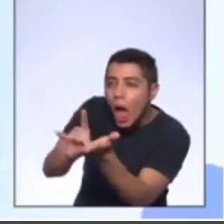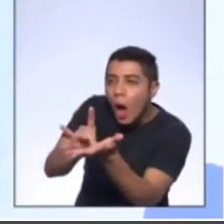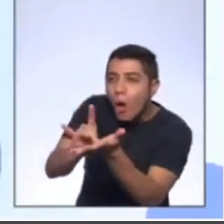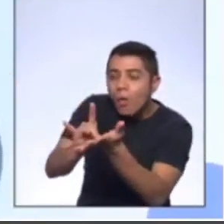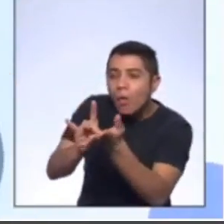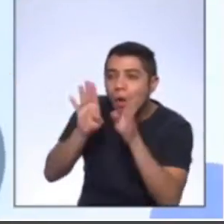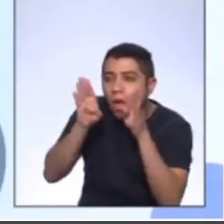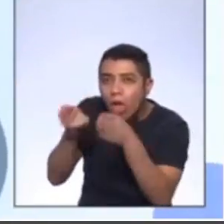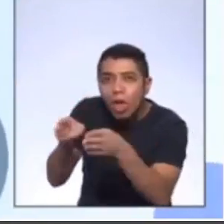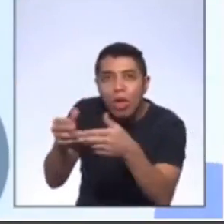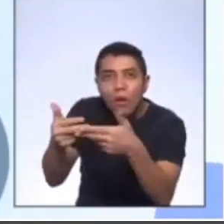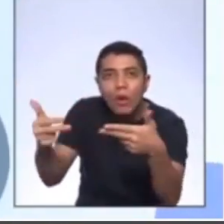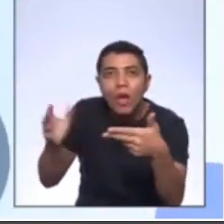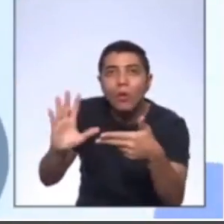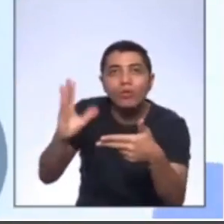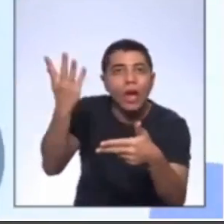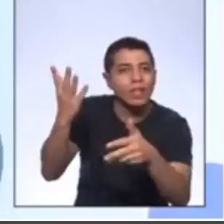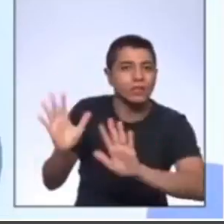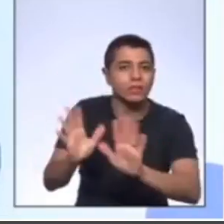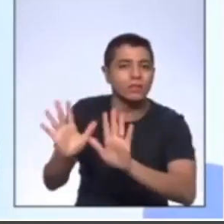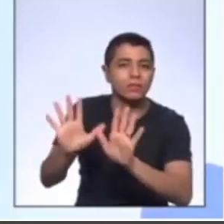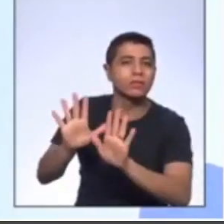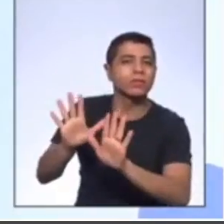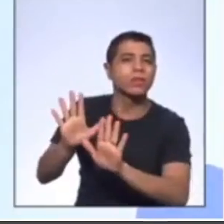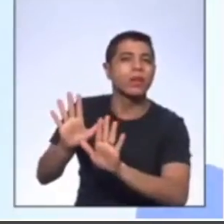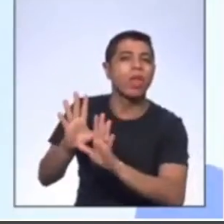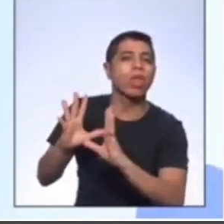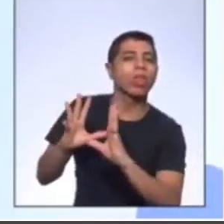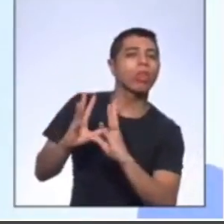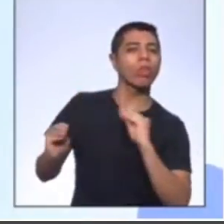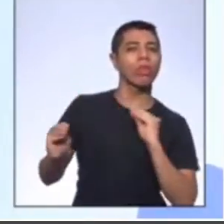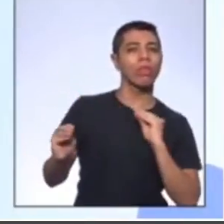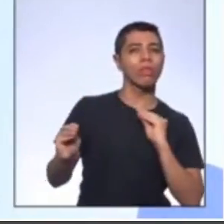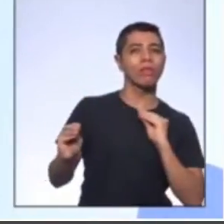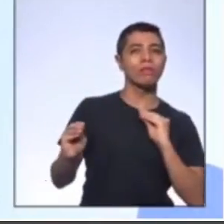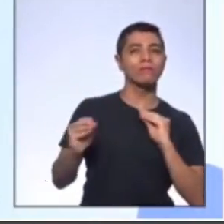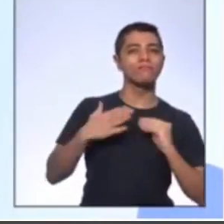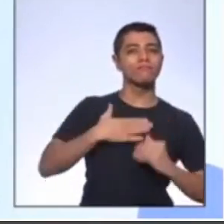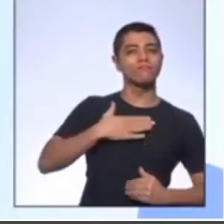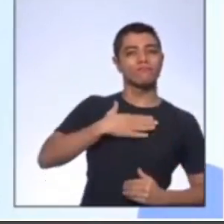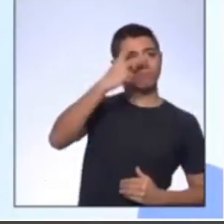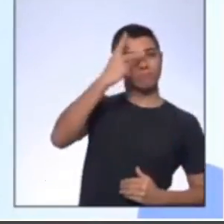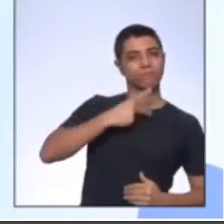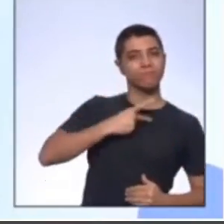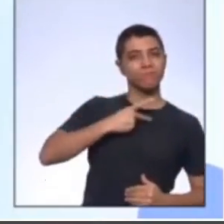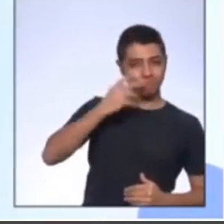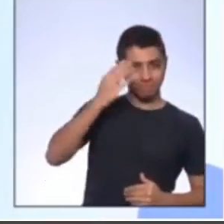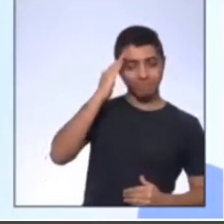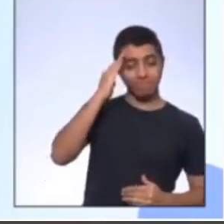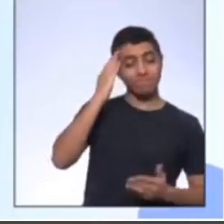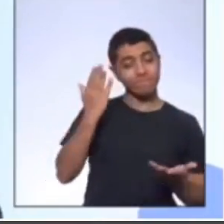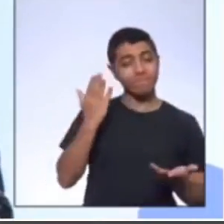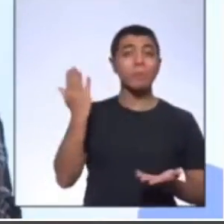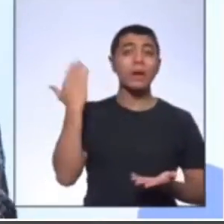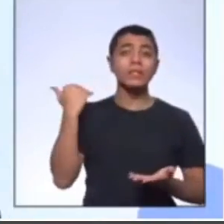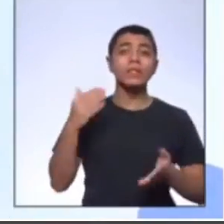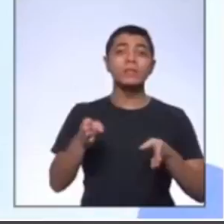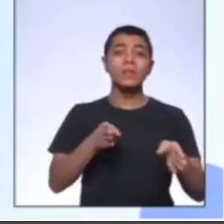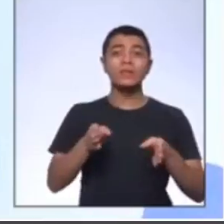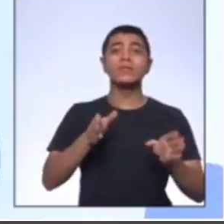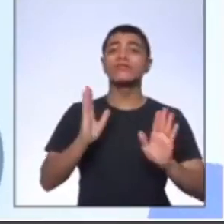tentar entender o contexto histórico por trás isso né estamos em um período de praticamente da jacaré eclode a primeira guerra mundial bom